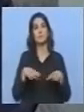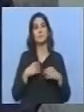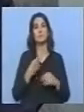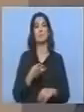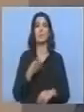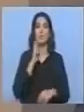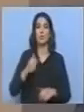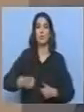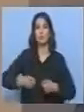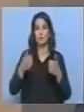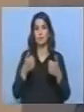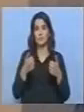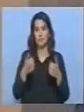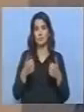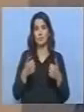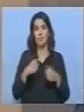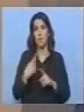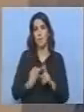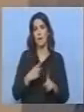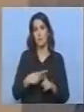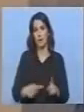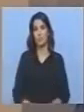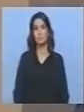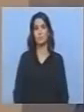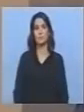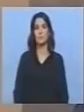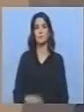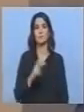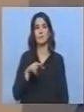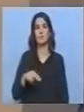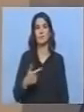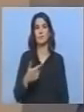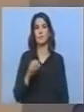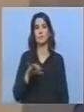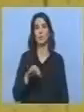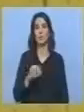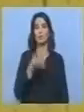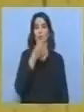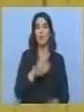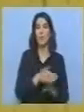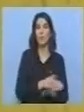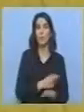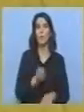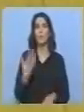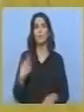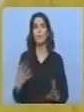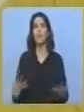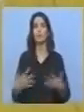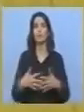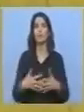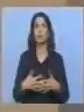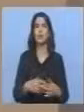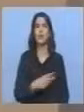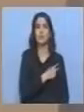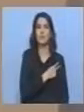onde estou há cerca de um ano e meio. António Cruz Serra, falou há pouco, e também o Pedro Barbas Homem também referiu, a fusão. Como é que foi essa fusão